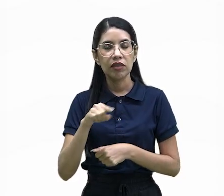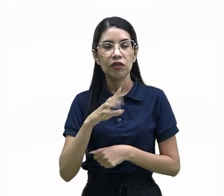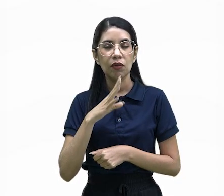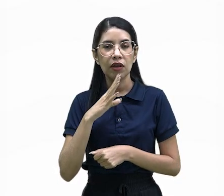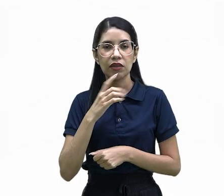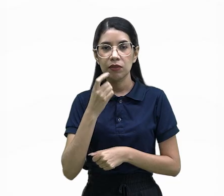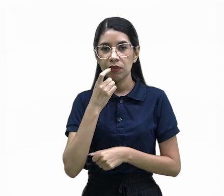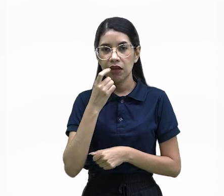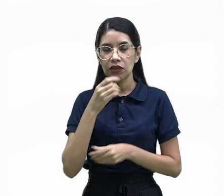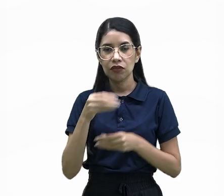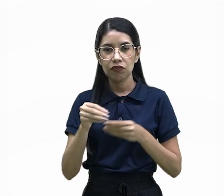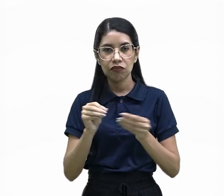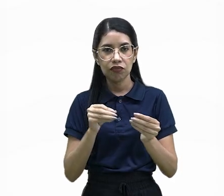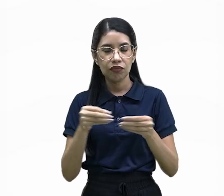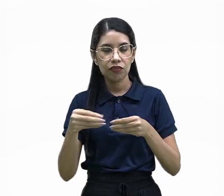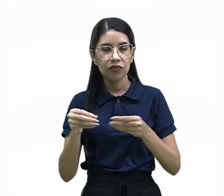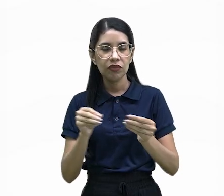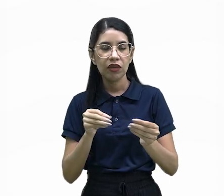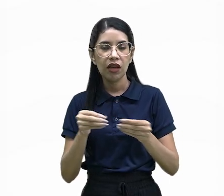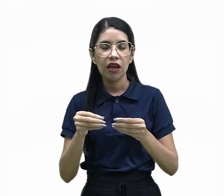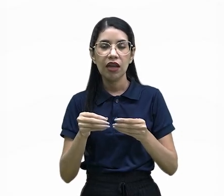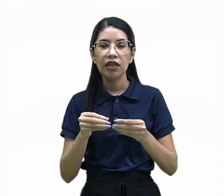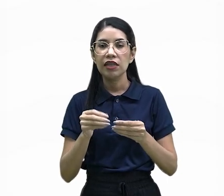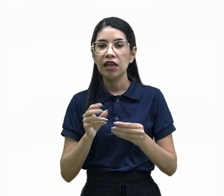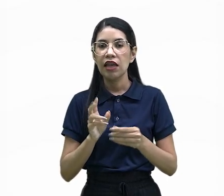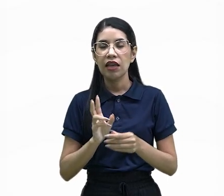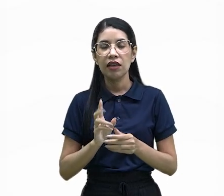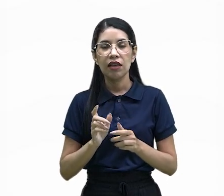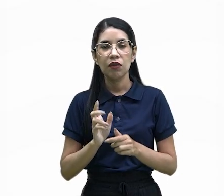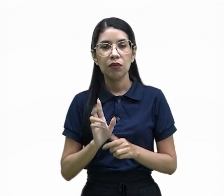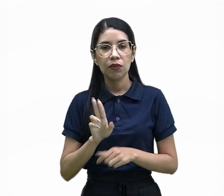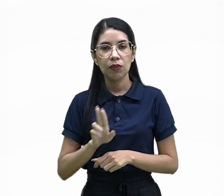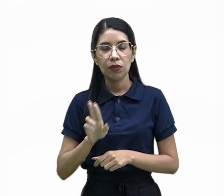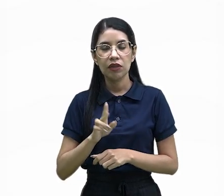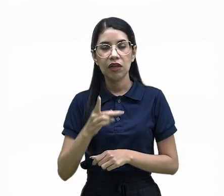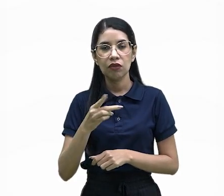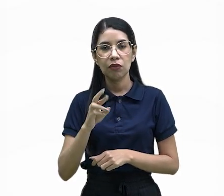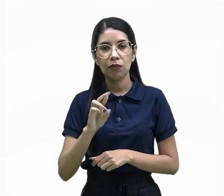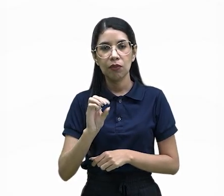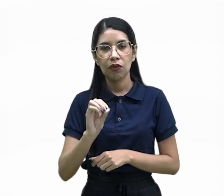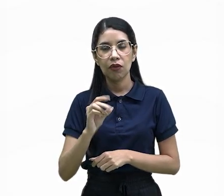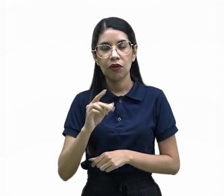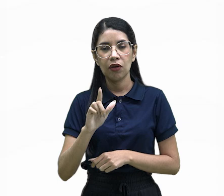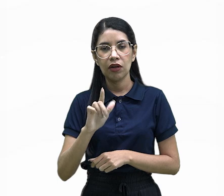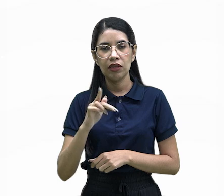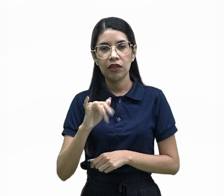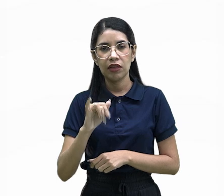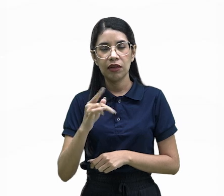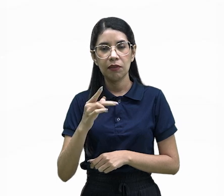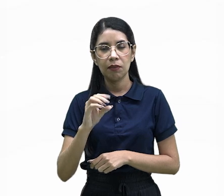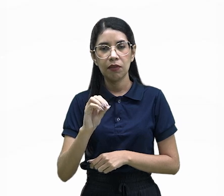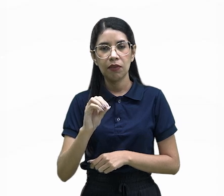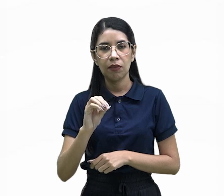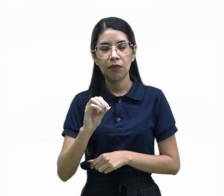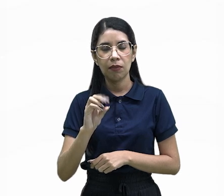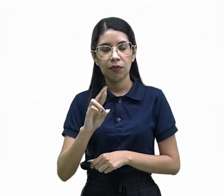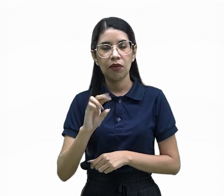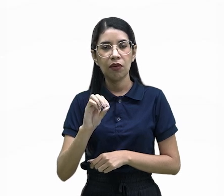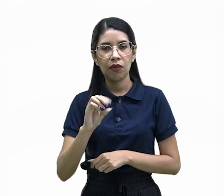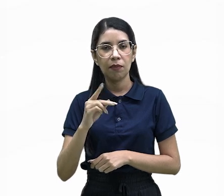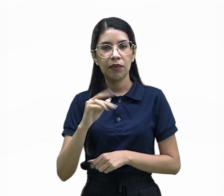esse plástico mais flexível, na maioria das vezes ele é feito do polipropileno e isso é uma característica que se deve ali à